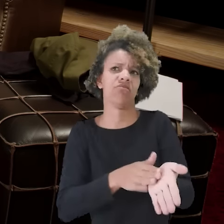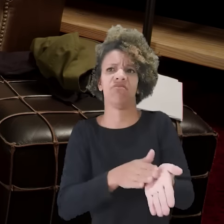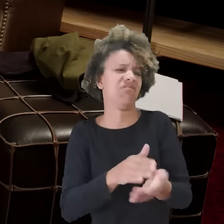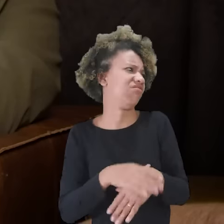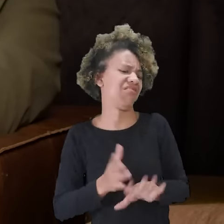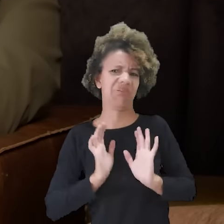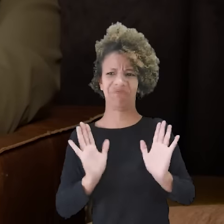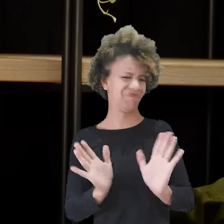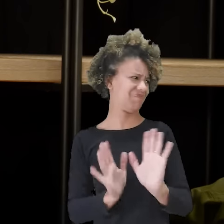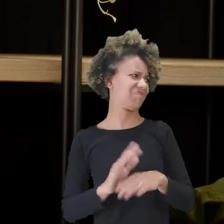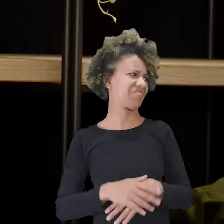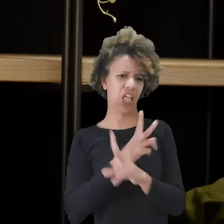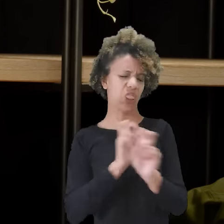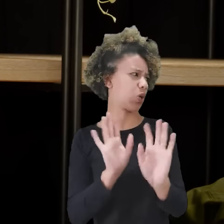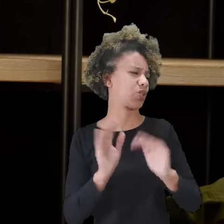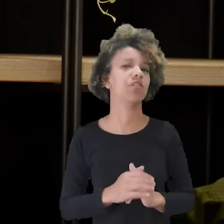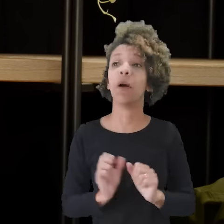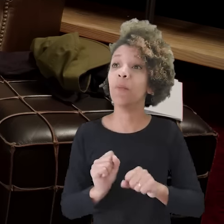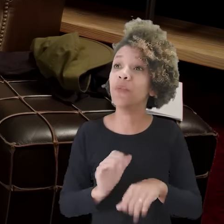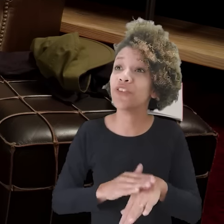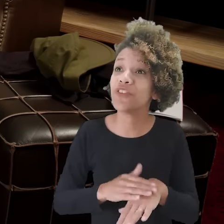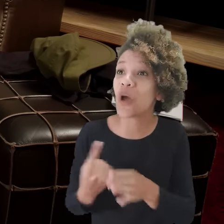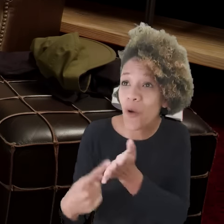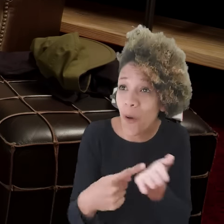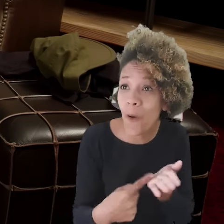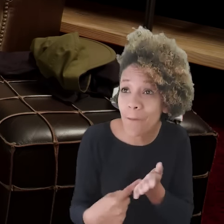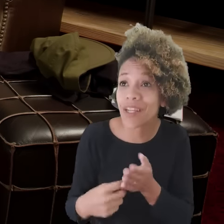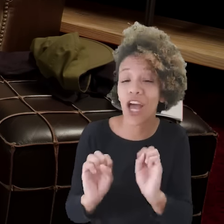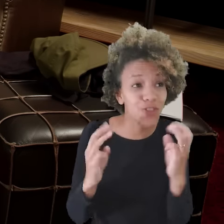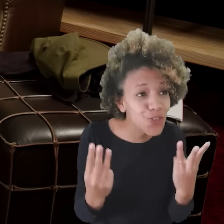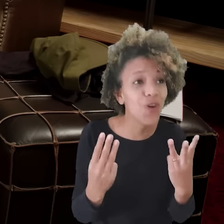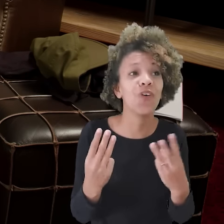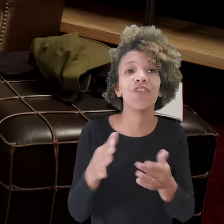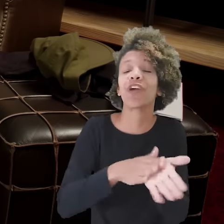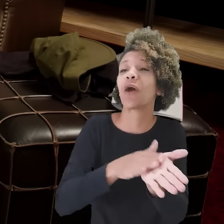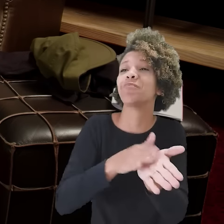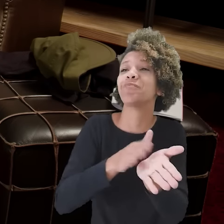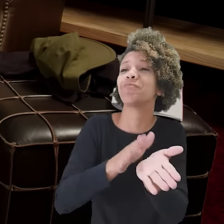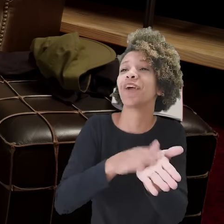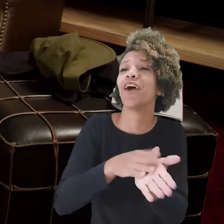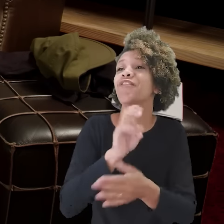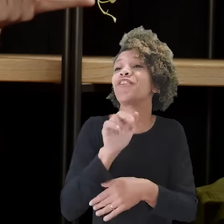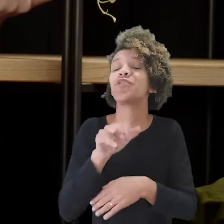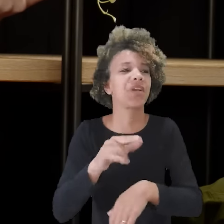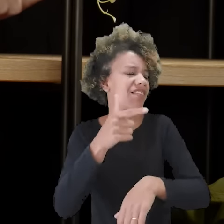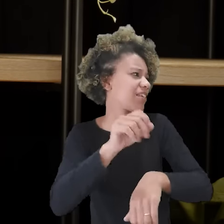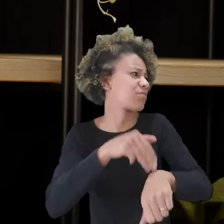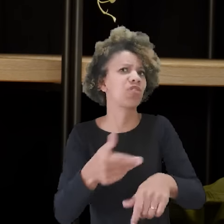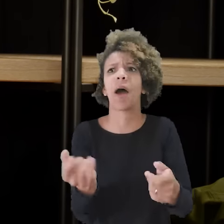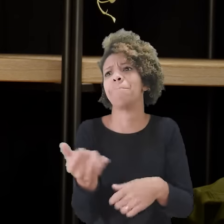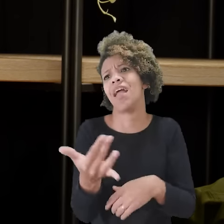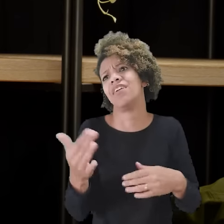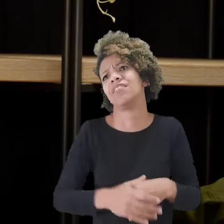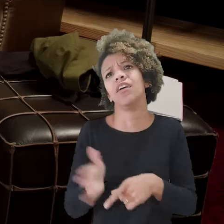acho que é toque para fazer isso né combinado A gente vai no show de alguém e fica aplaudindo Ventura 10 minutos mas é